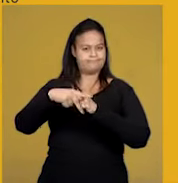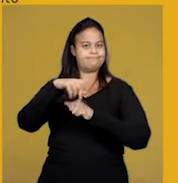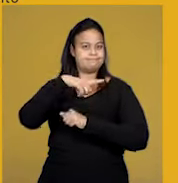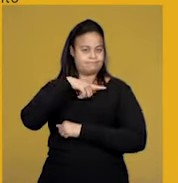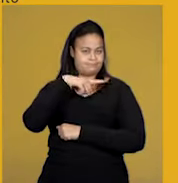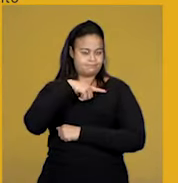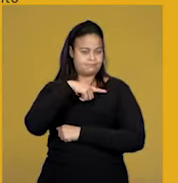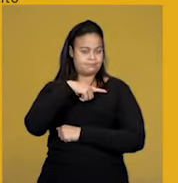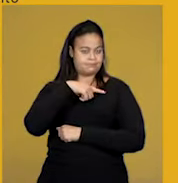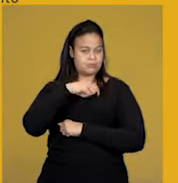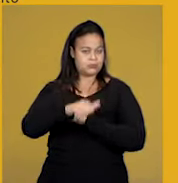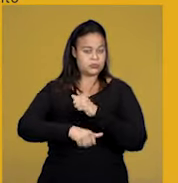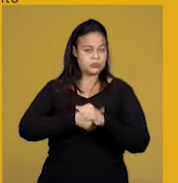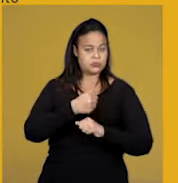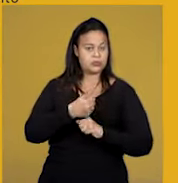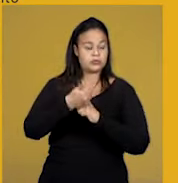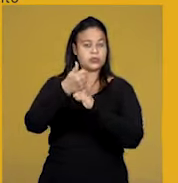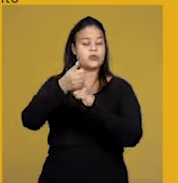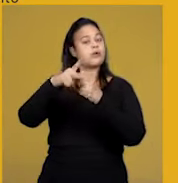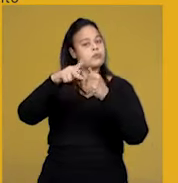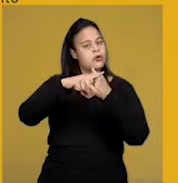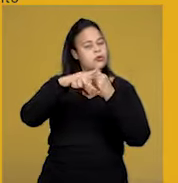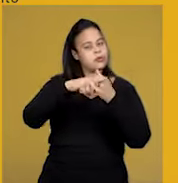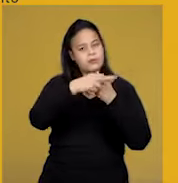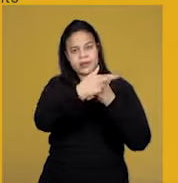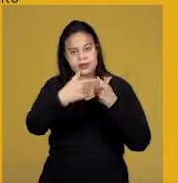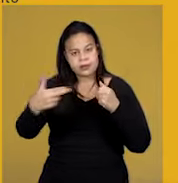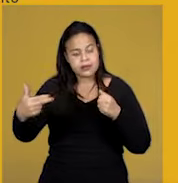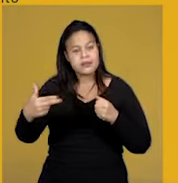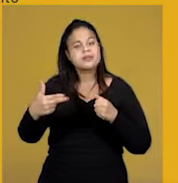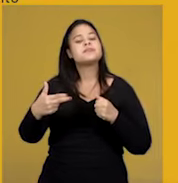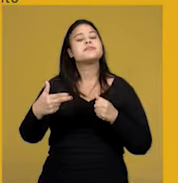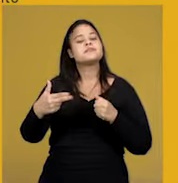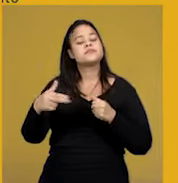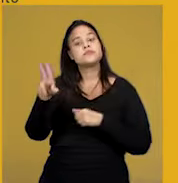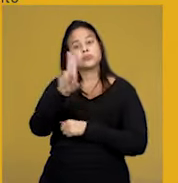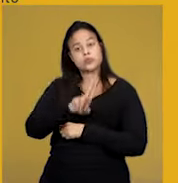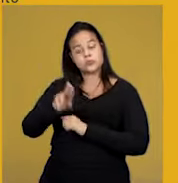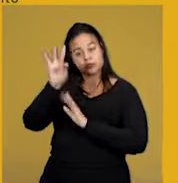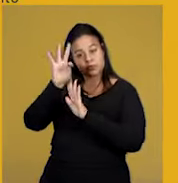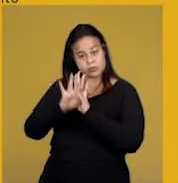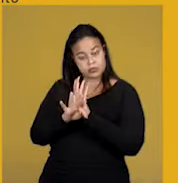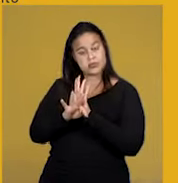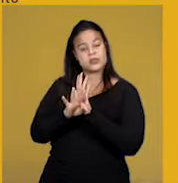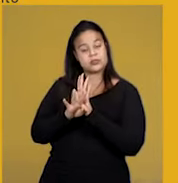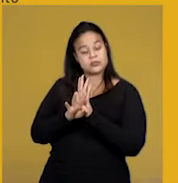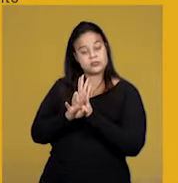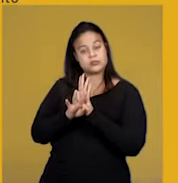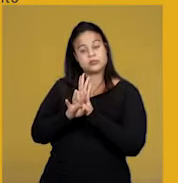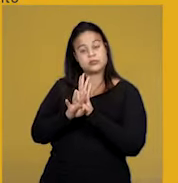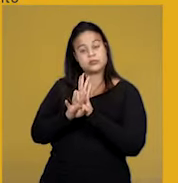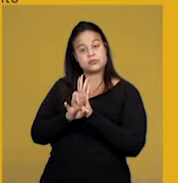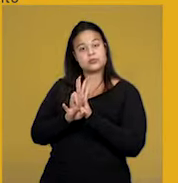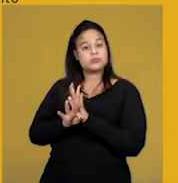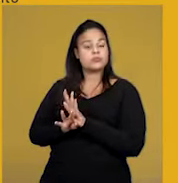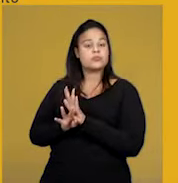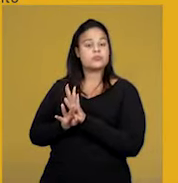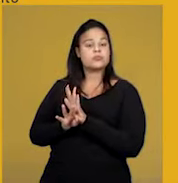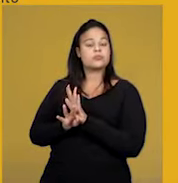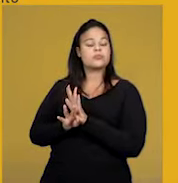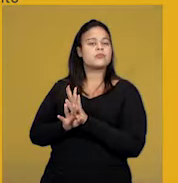que as substituições pronominais atuam no texto referindo-se ao que já